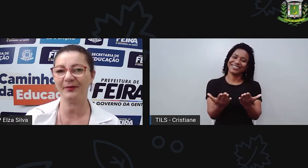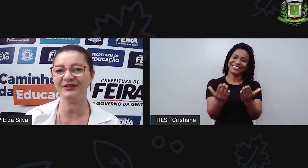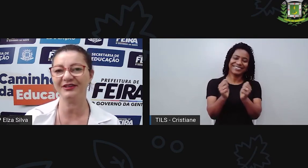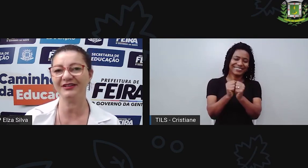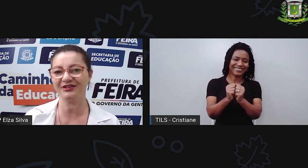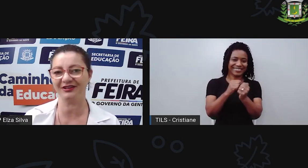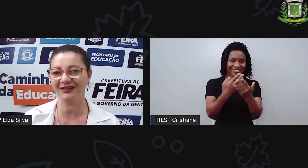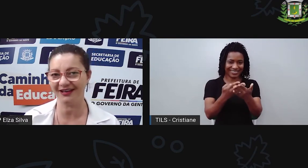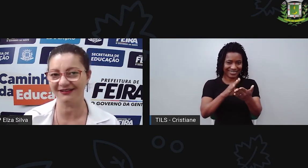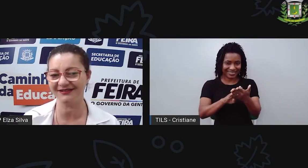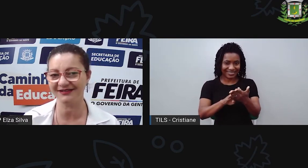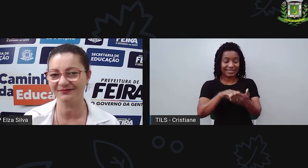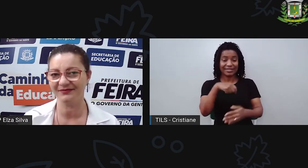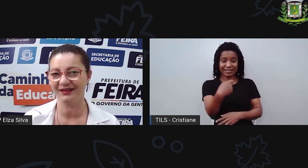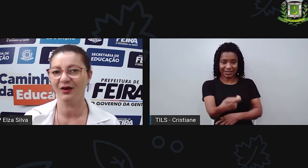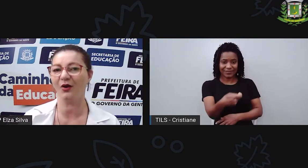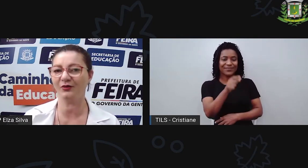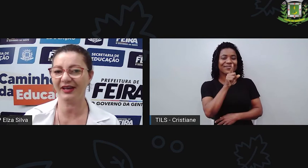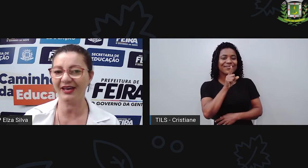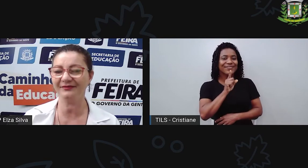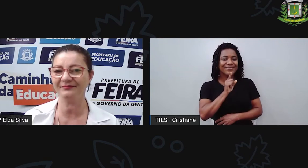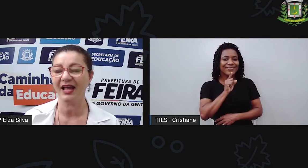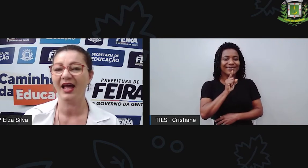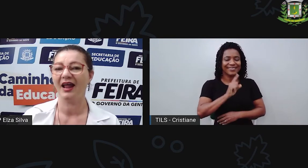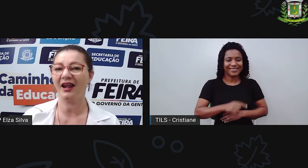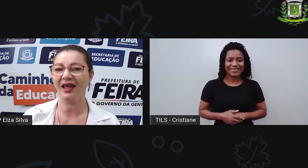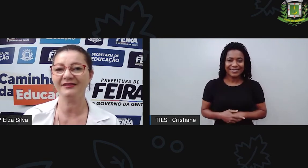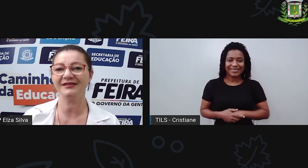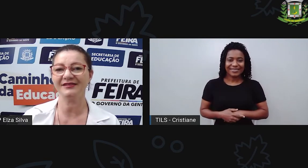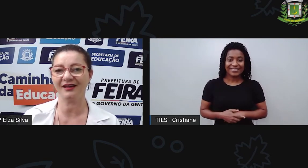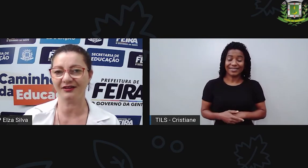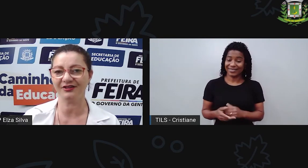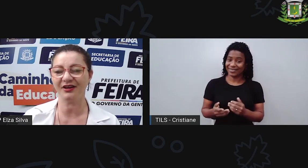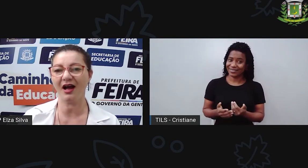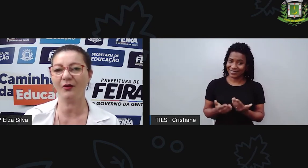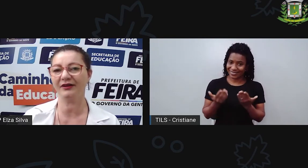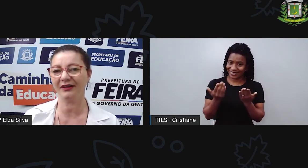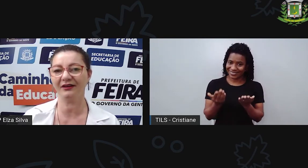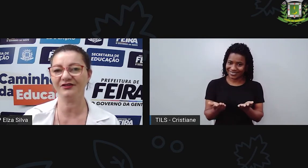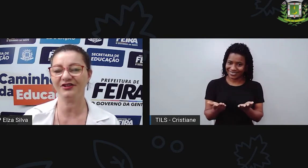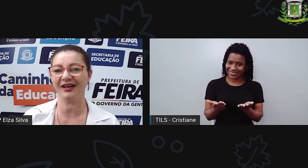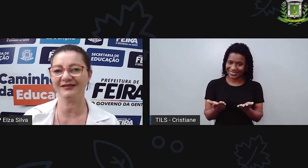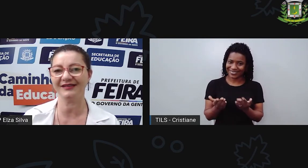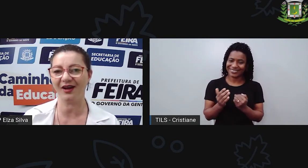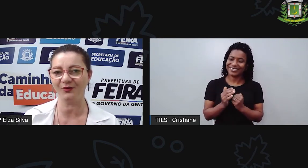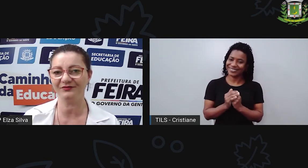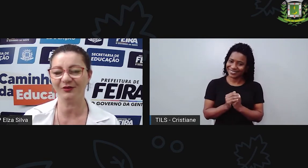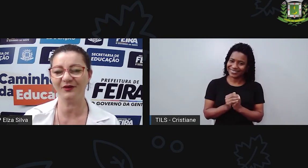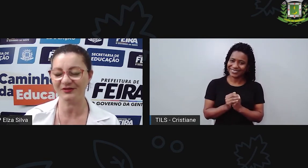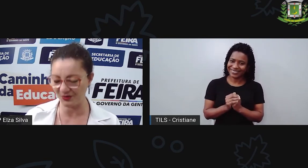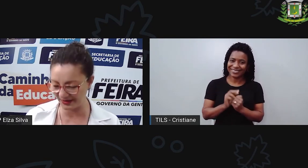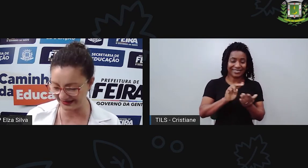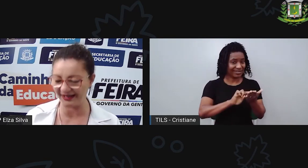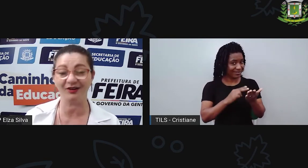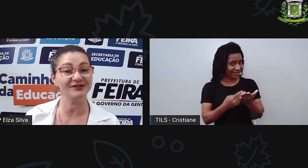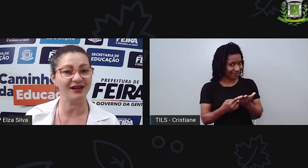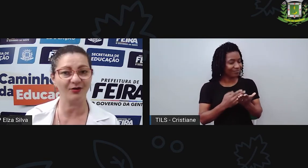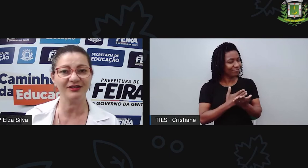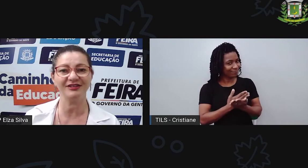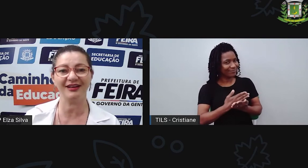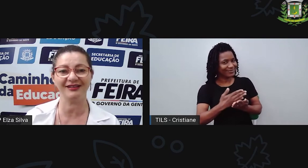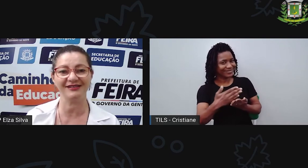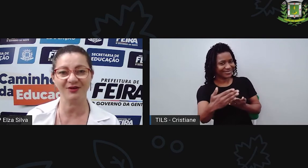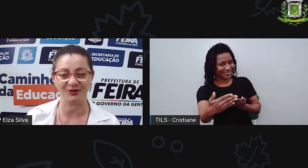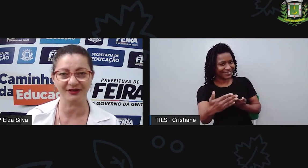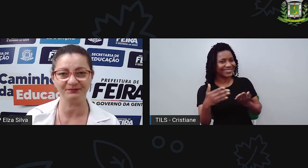intérprete, Cristiane Reis. Ok? Let's start our English class now. Então, vamos começar a nossa